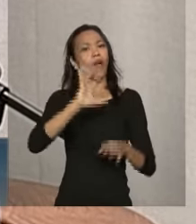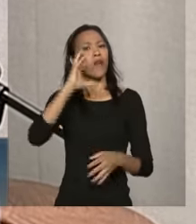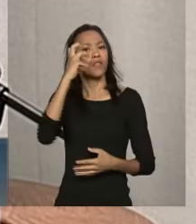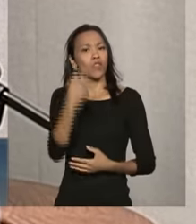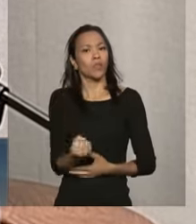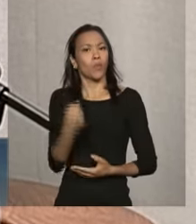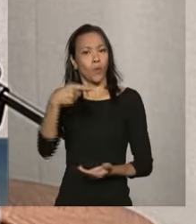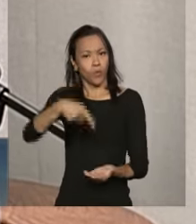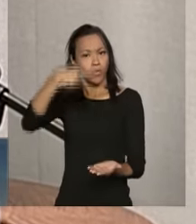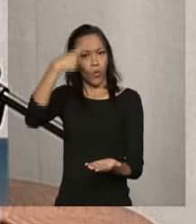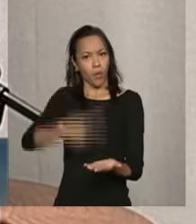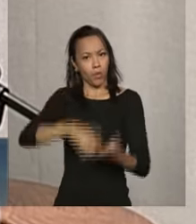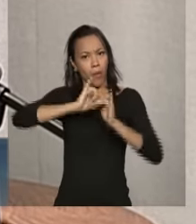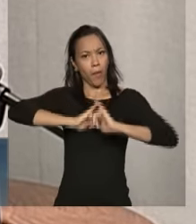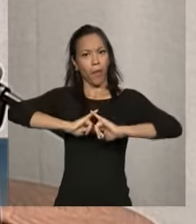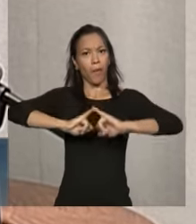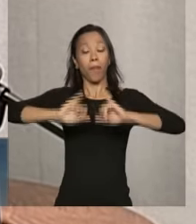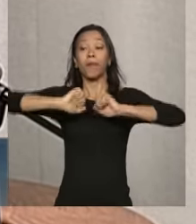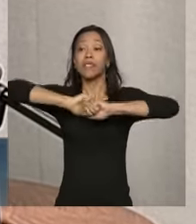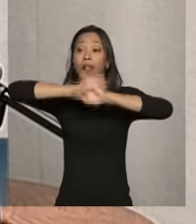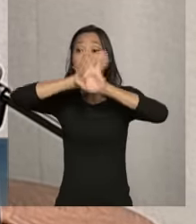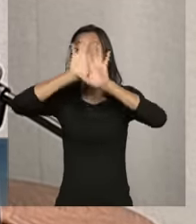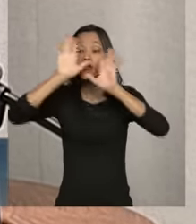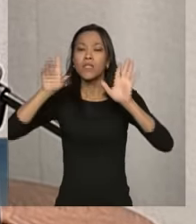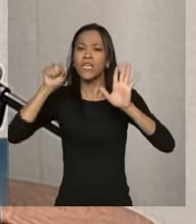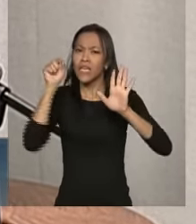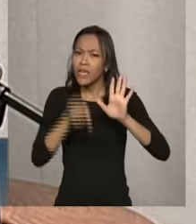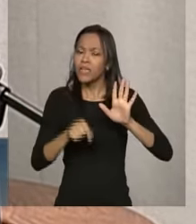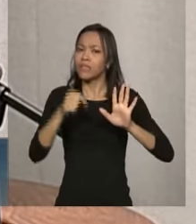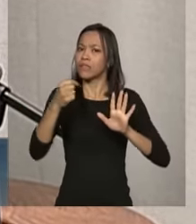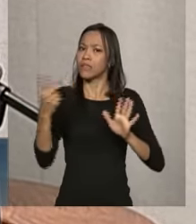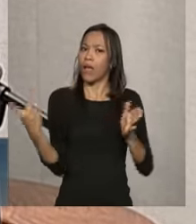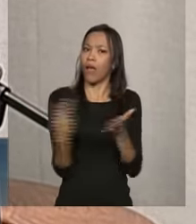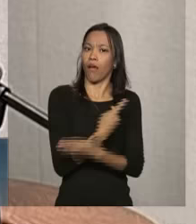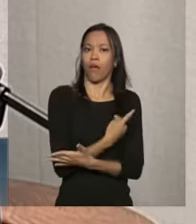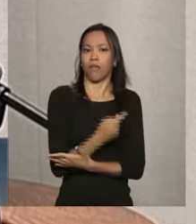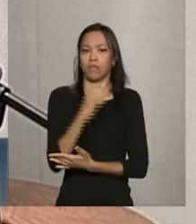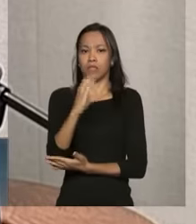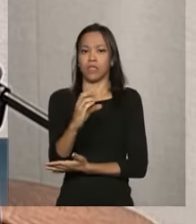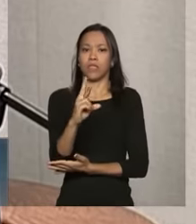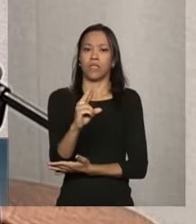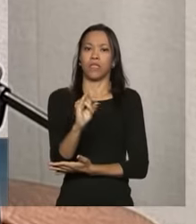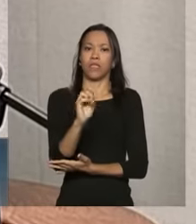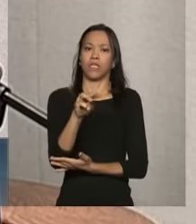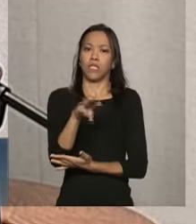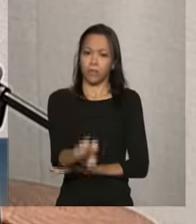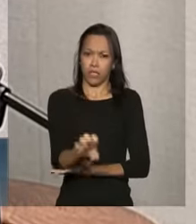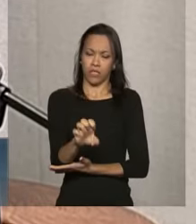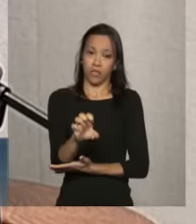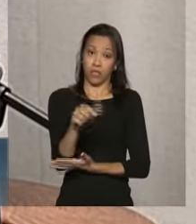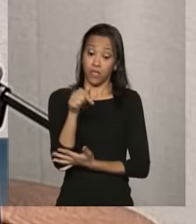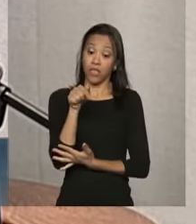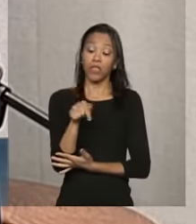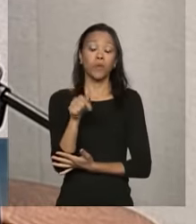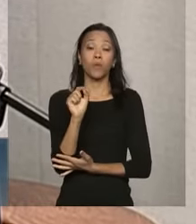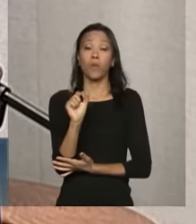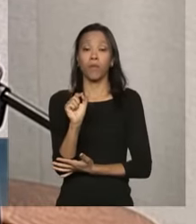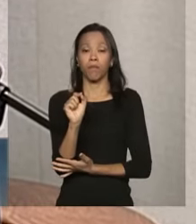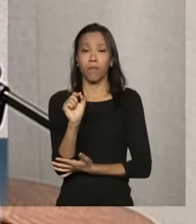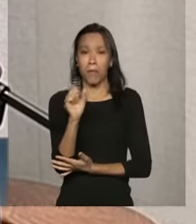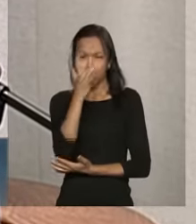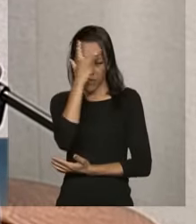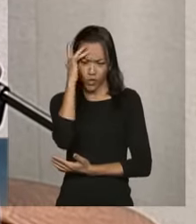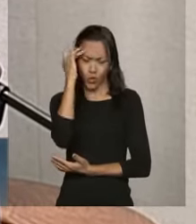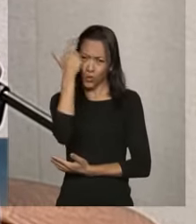esclarecimento e conhecimento sobre esse crime Cruel atrz um crime que transforma